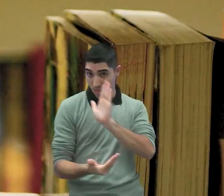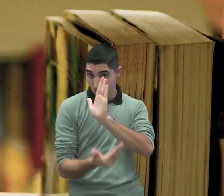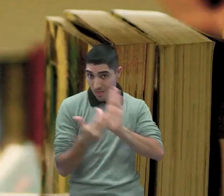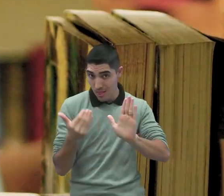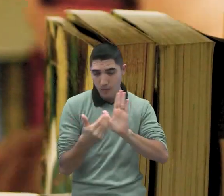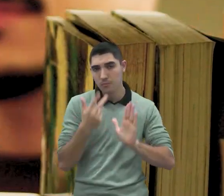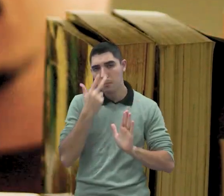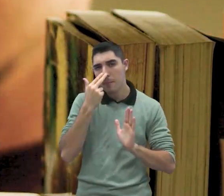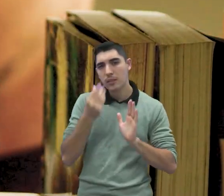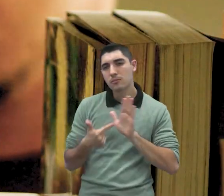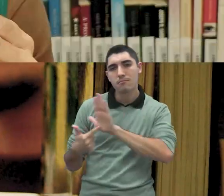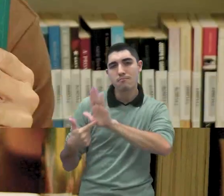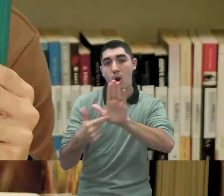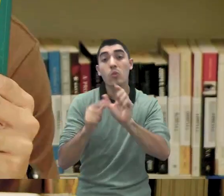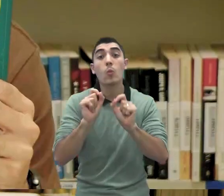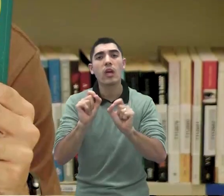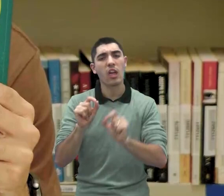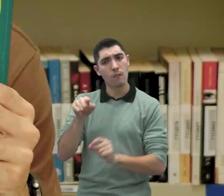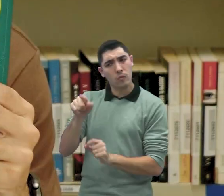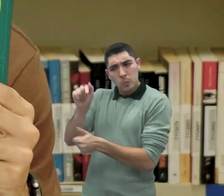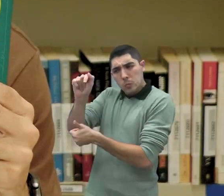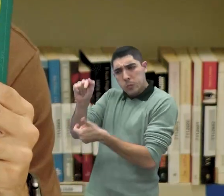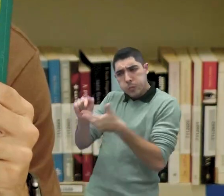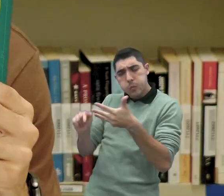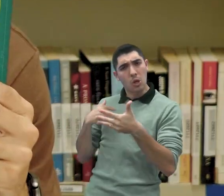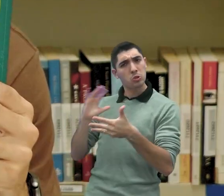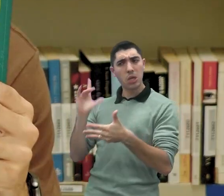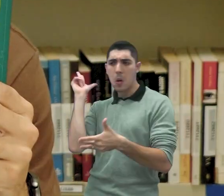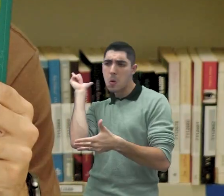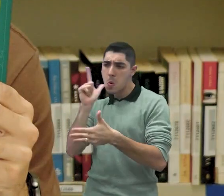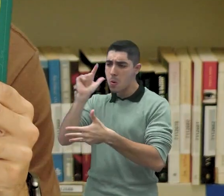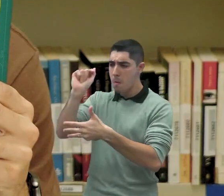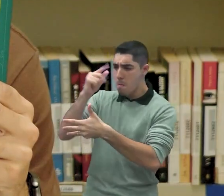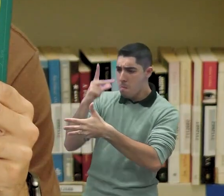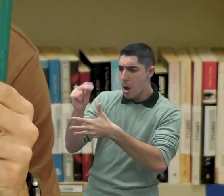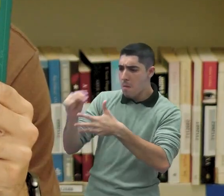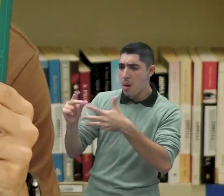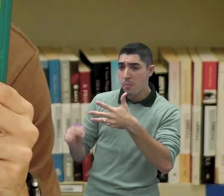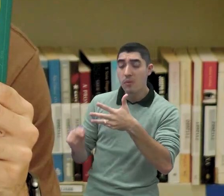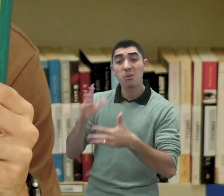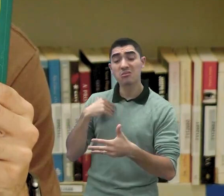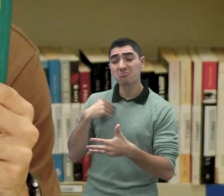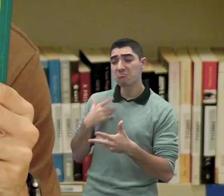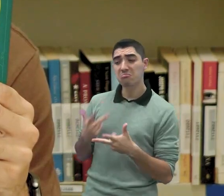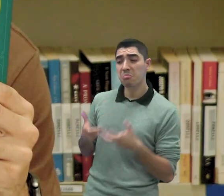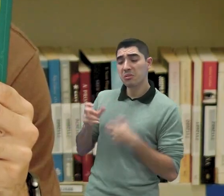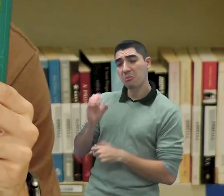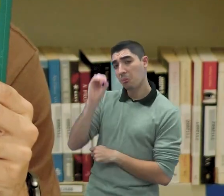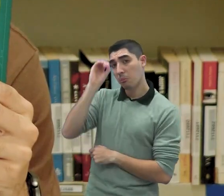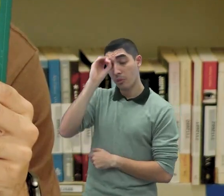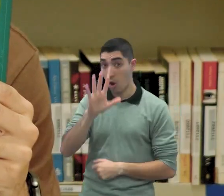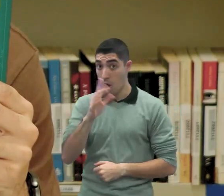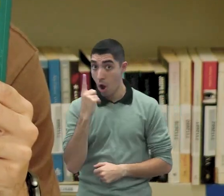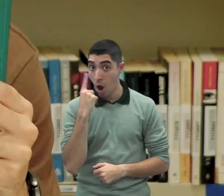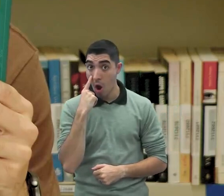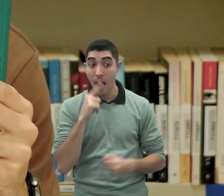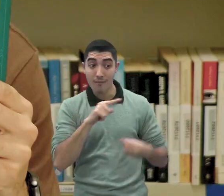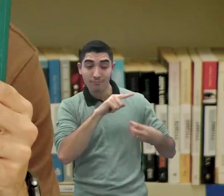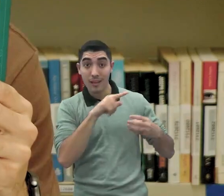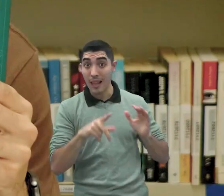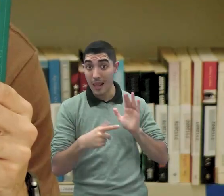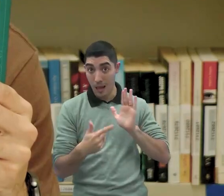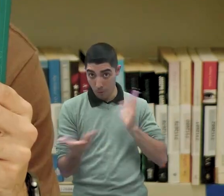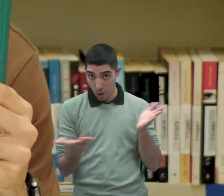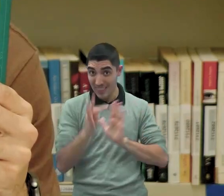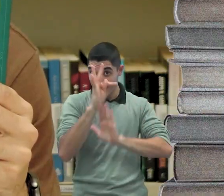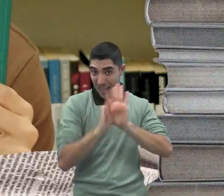gente refletir sobre a busca de coisas que já conquistamos, mas não percebemos. Dá uma olhada nesse diálogo entre os protagonistas